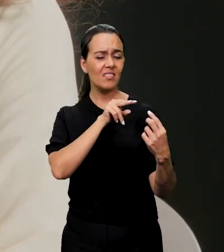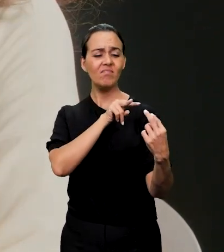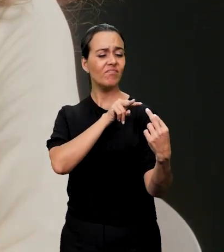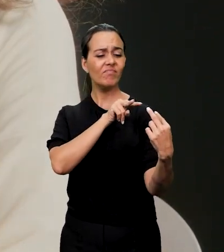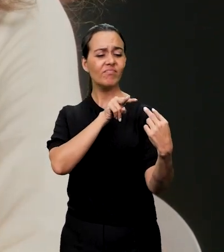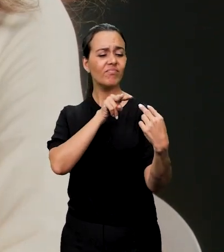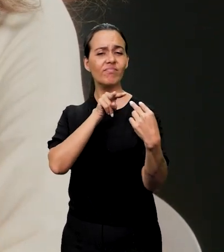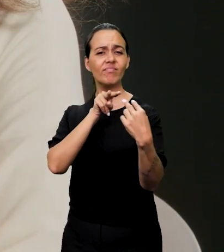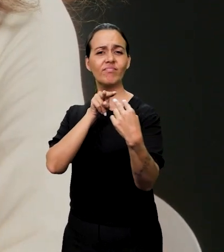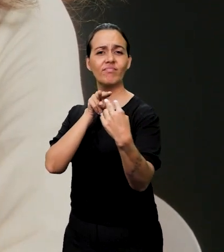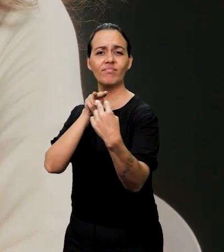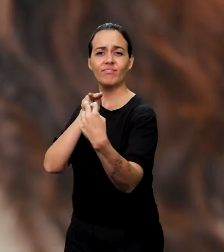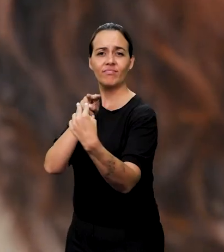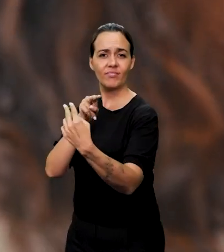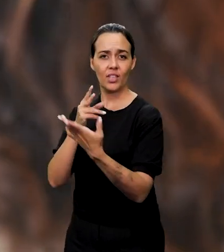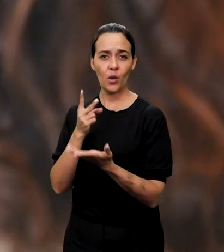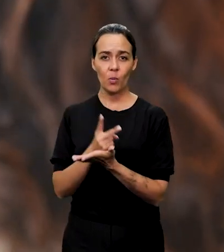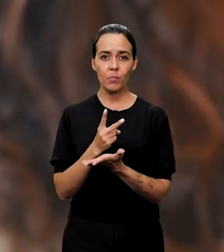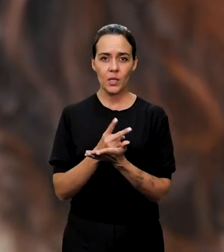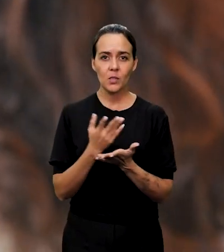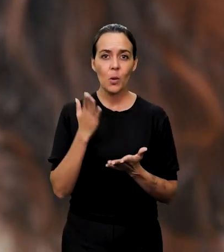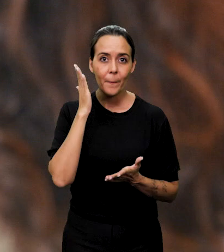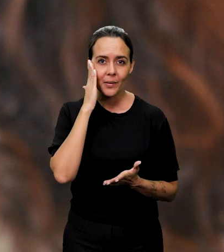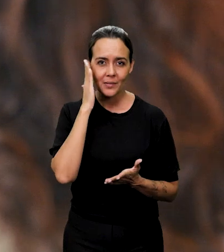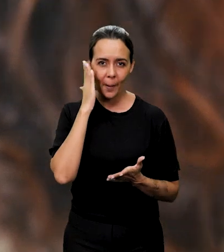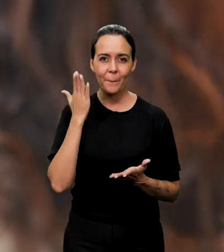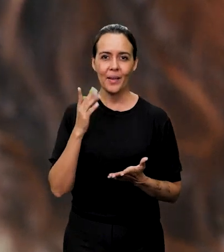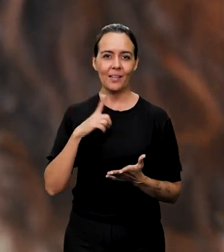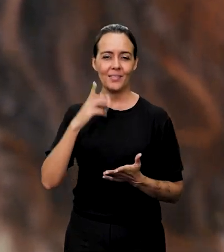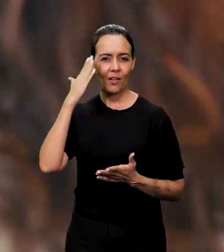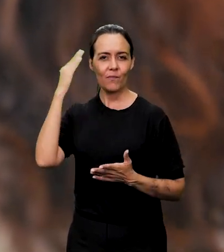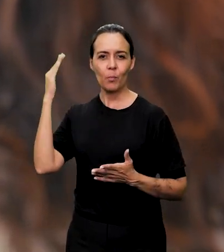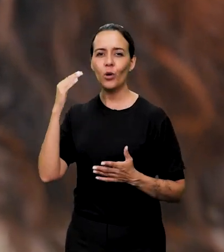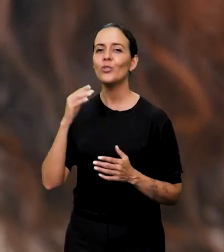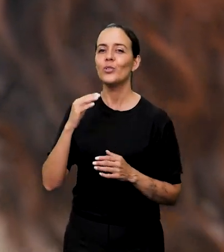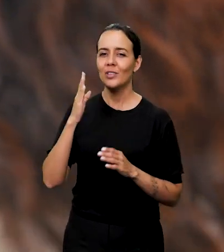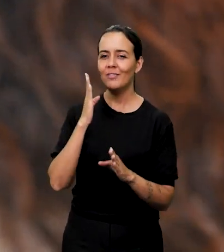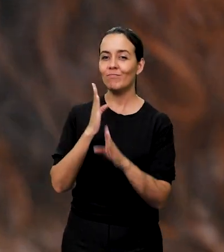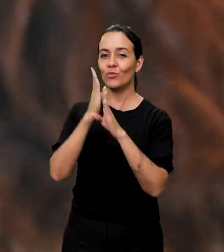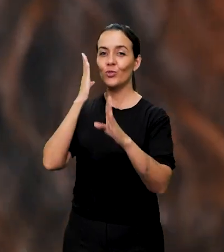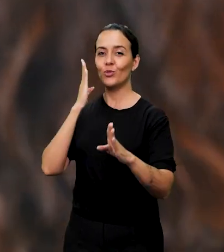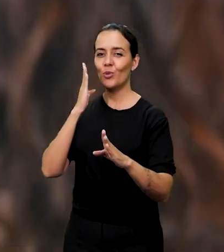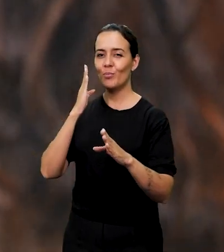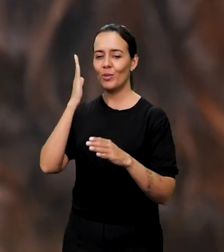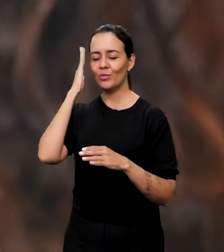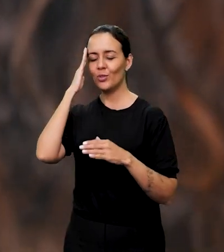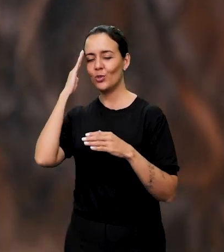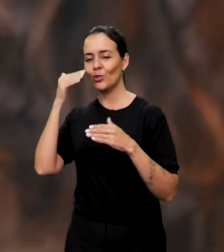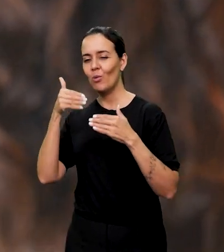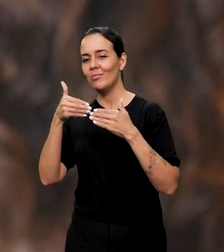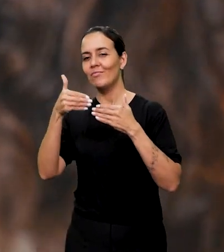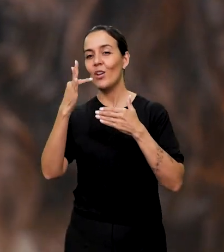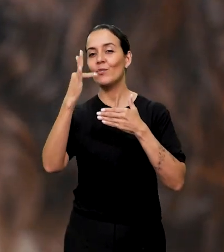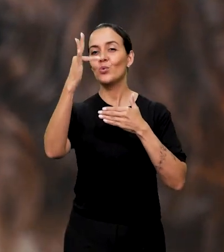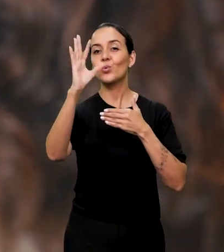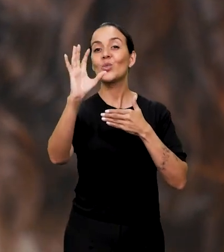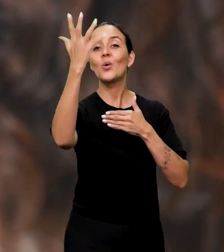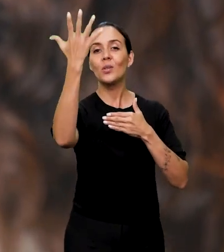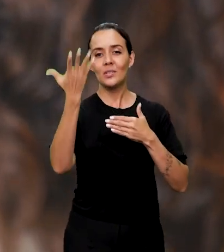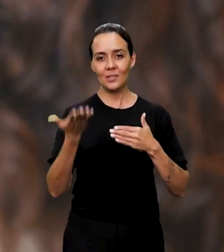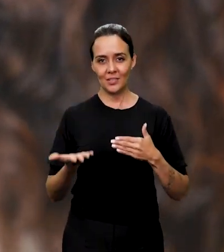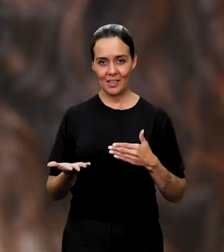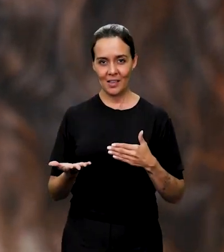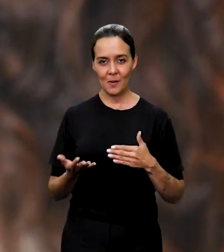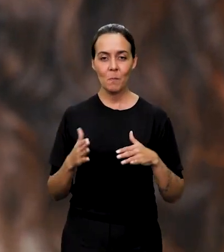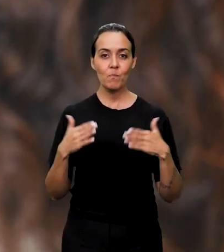Radiohead, ele previu muita coisa do século XXI. Pois é, então eu sinto que, né, eu acho